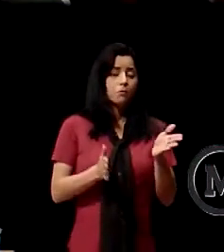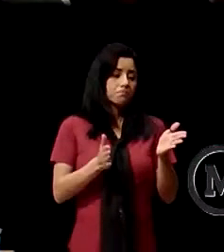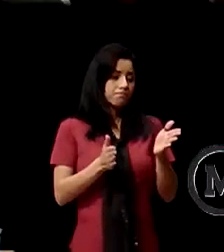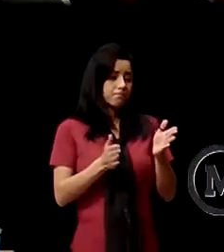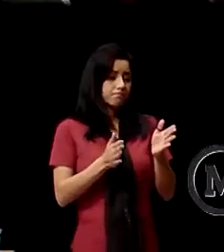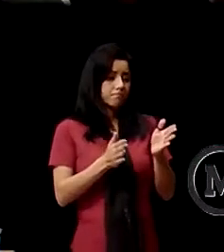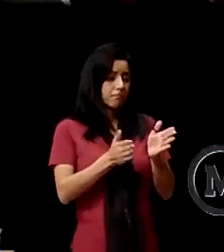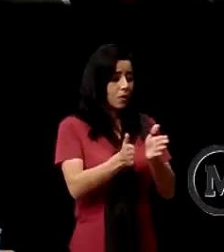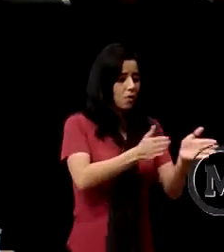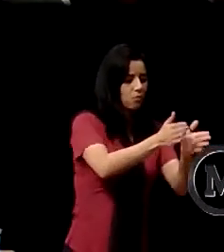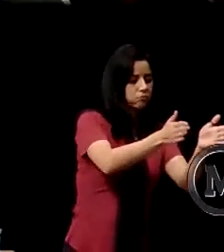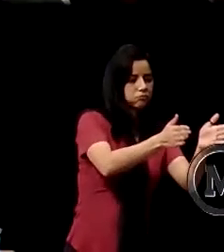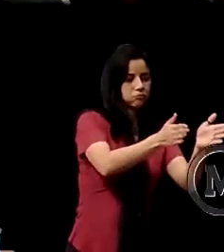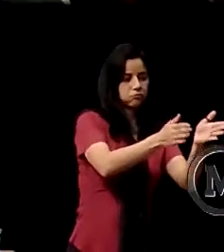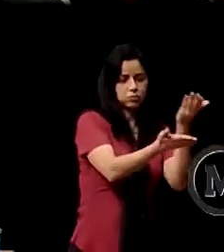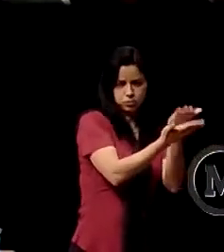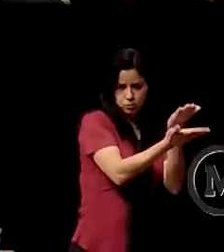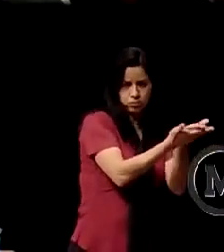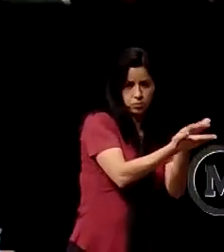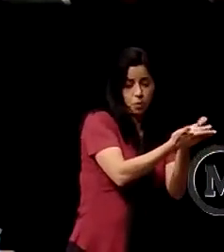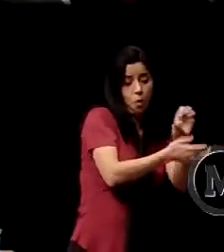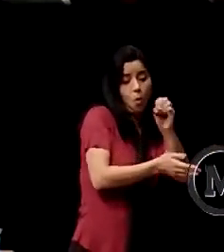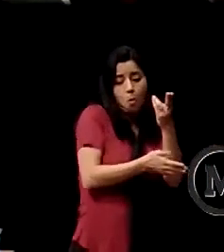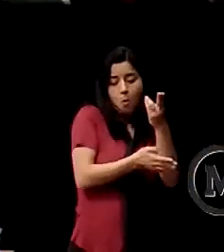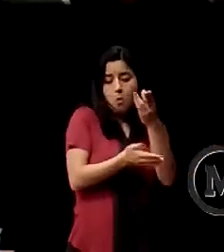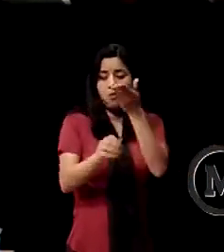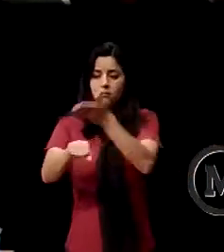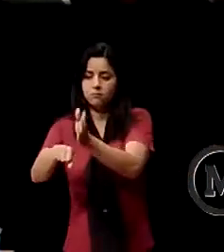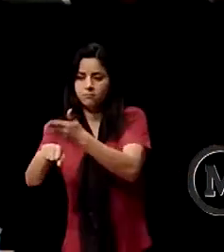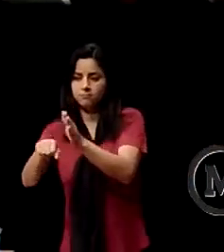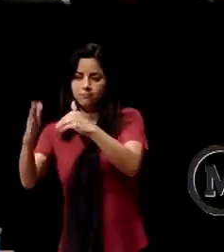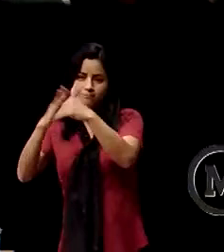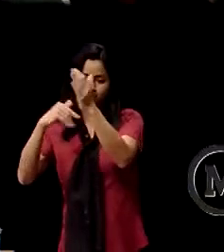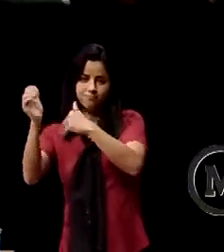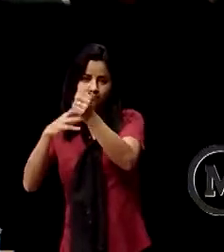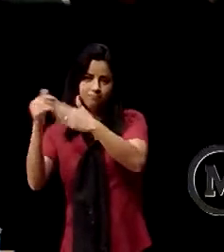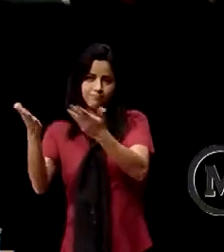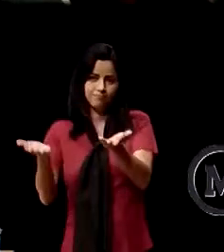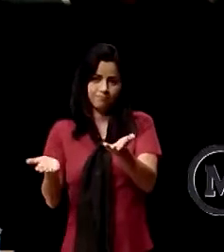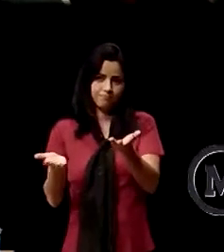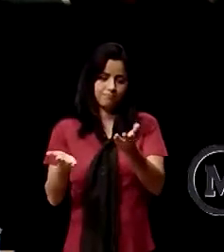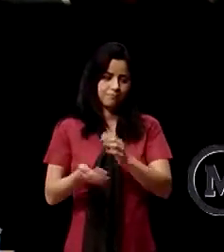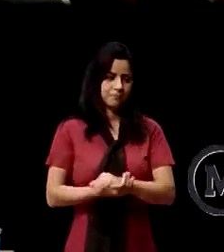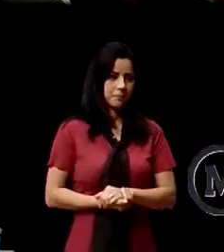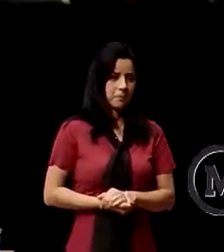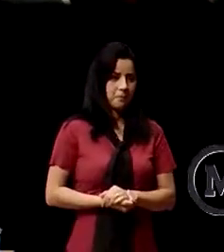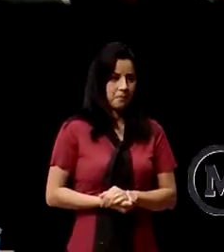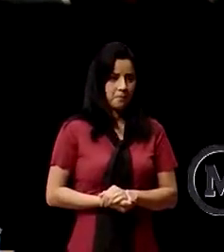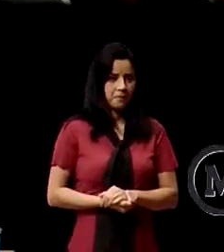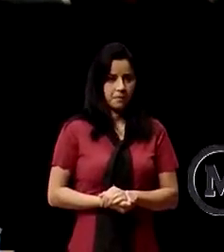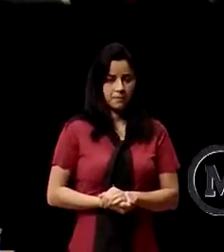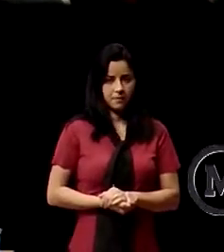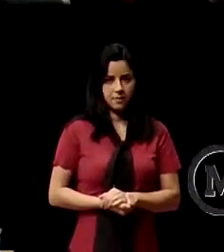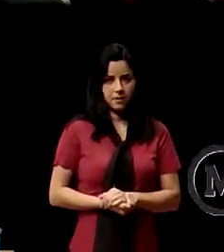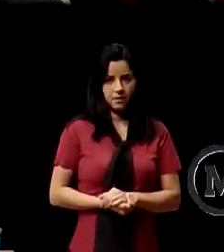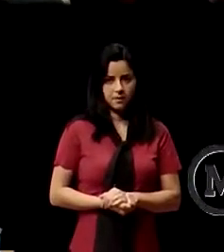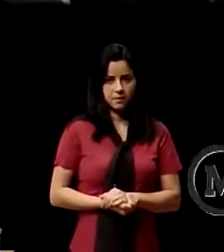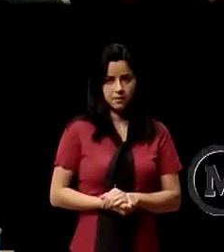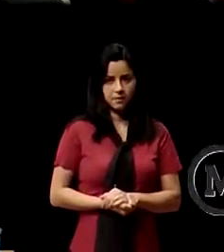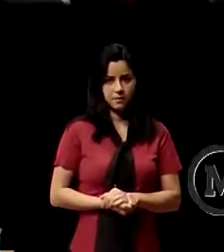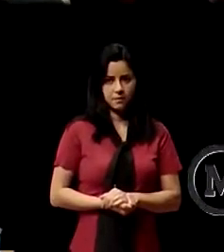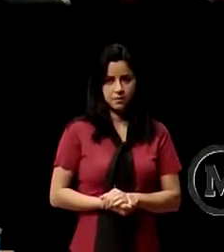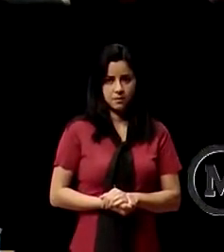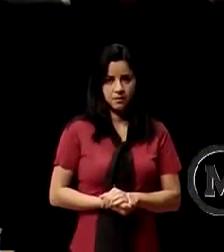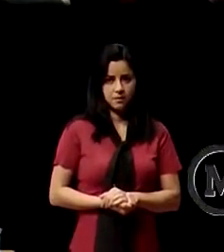estudo, como na prática profissional. And in addition, social pedagogy has been